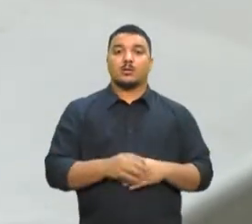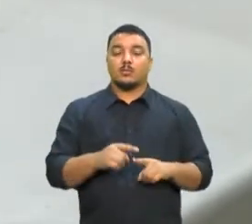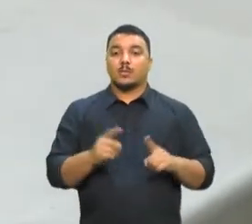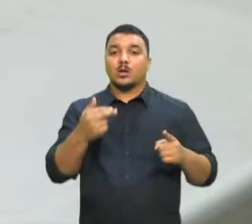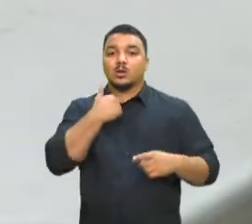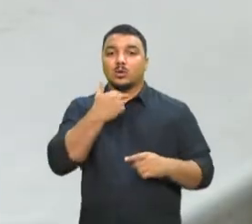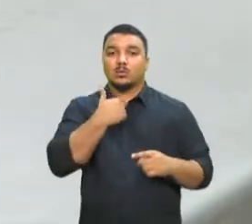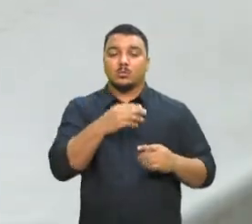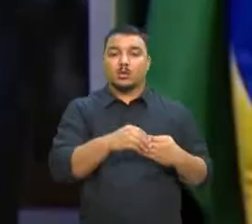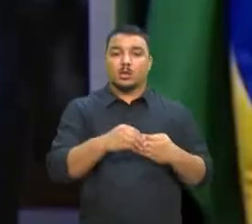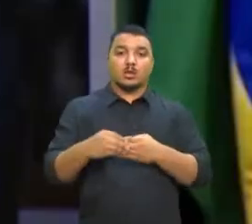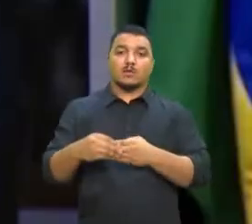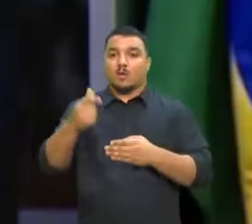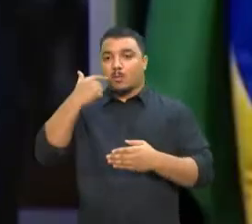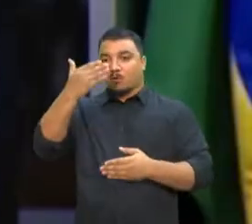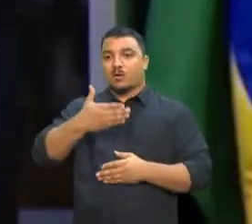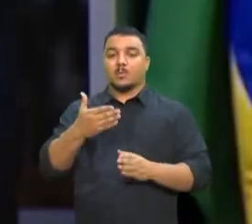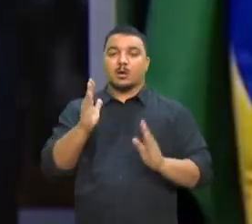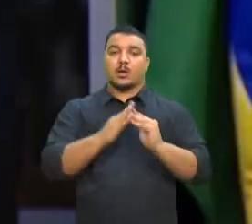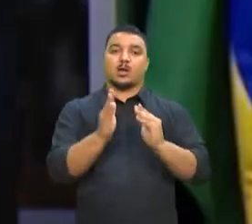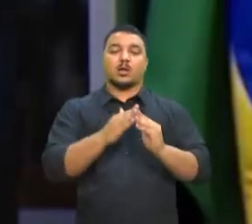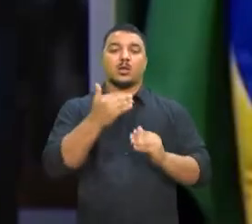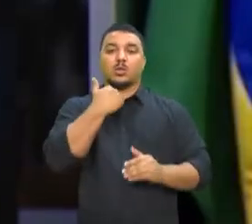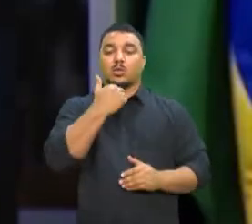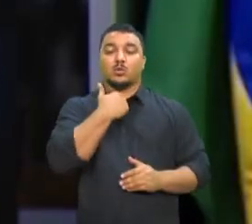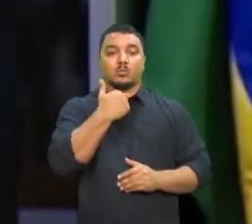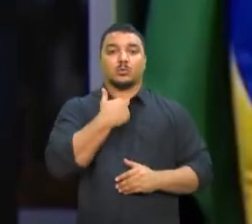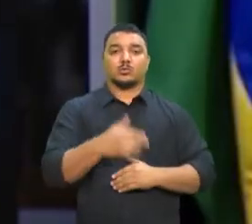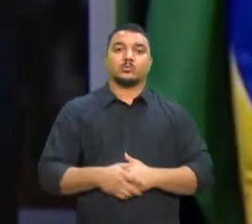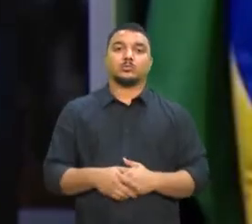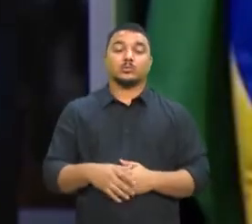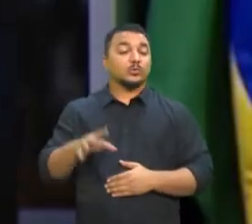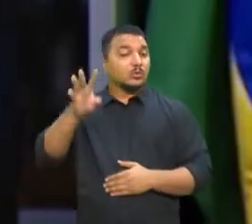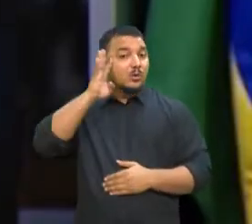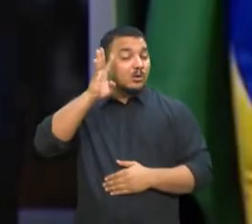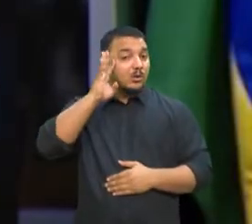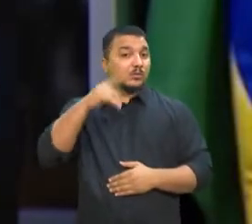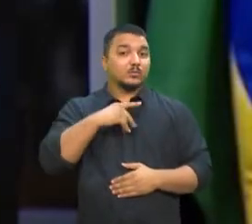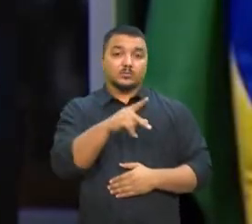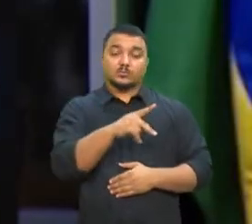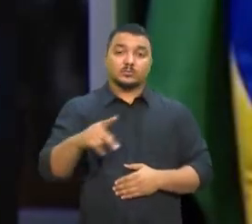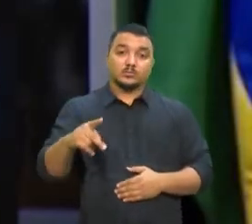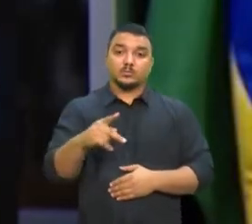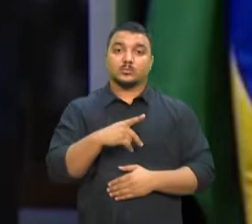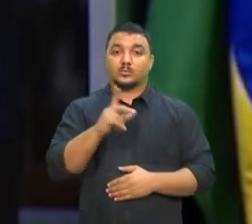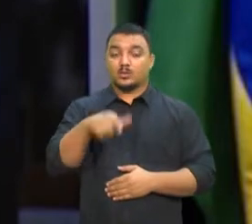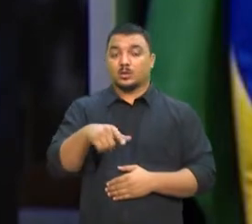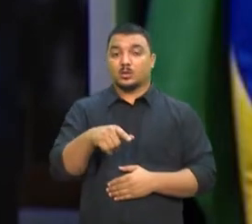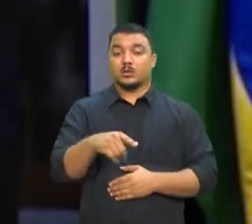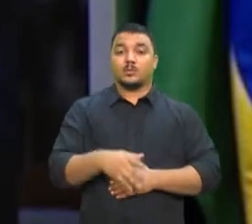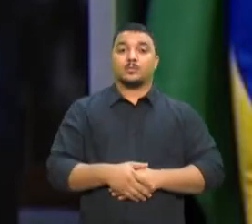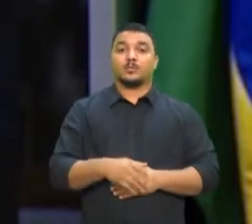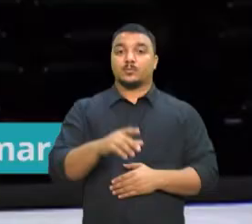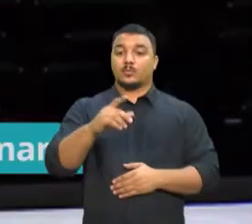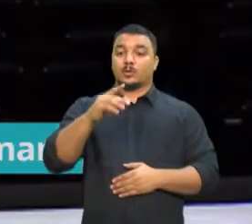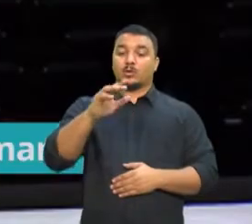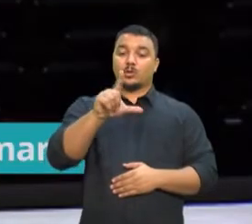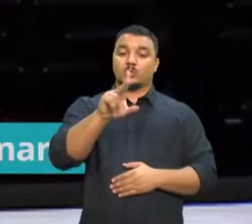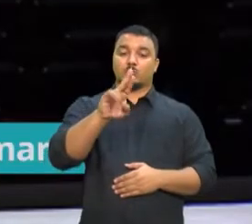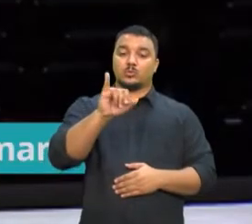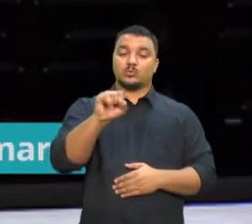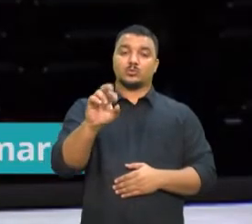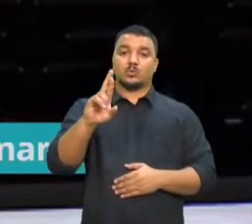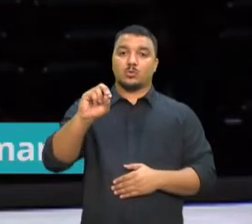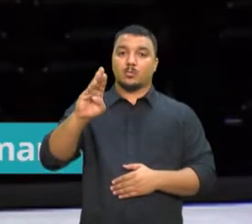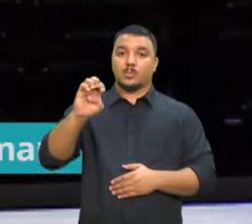o comprovante para casa. Nesta quarta-feira, o presidente do Tribunal Superior Eleitoral, Luiz Roberto Barroso,